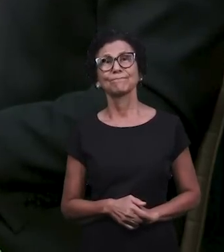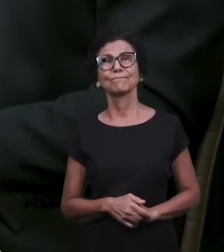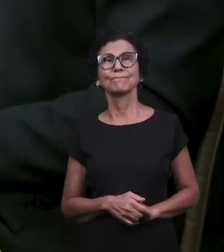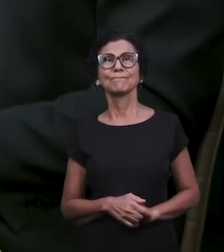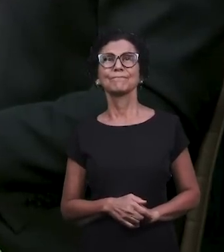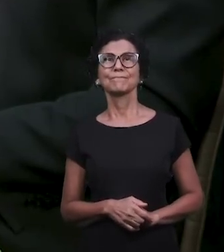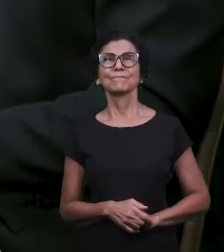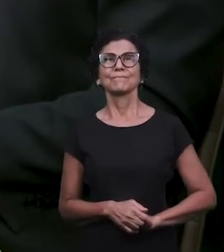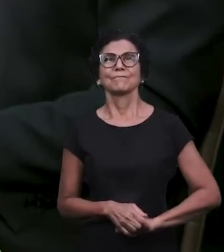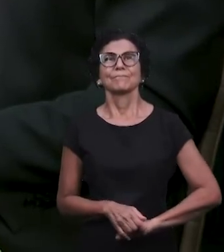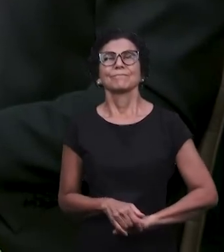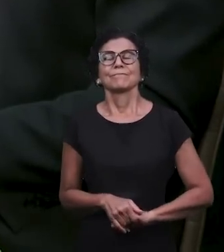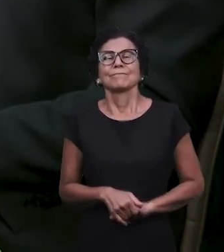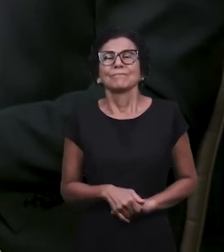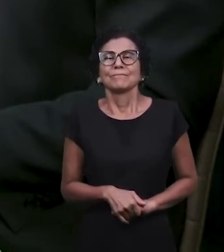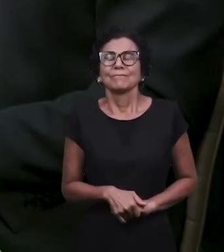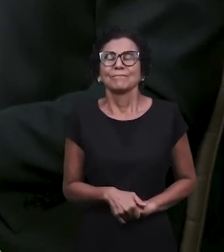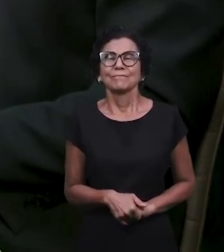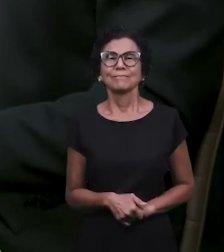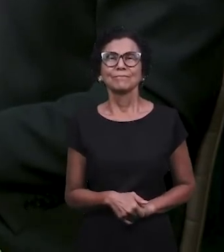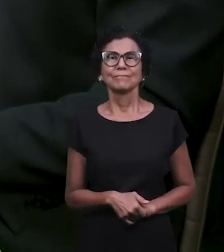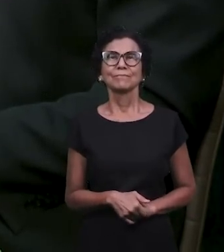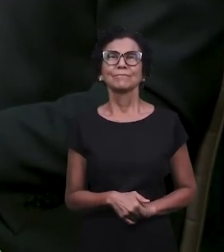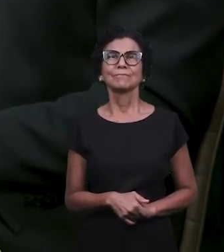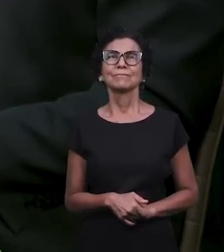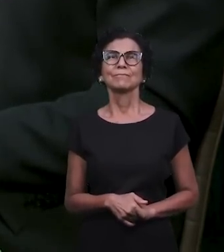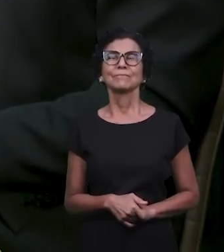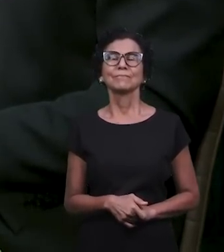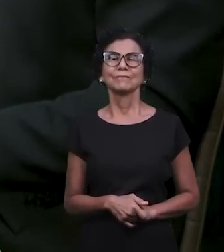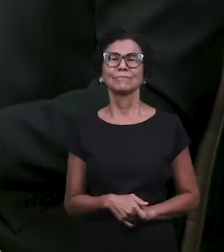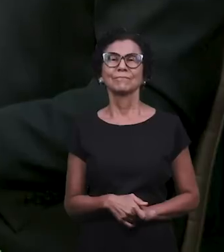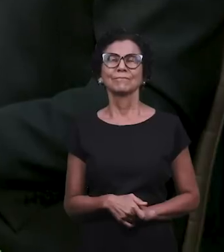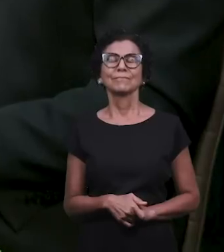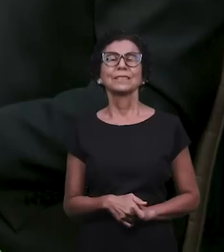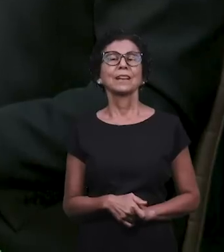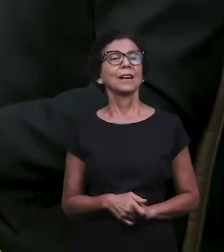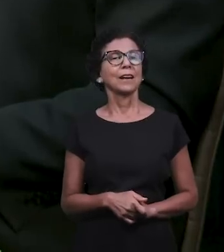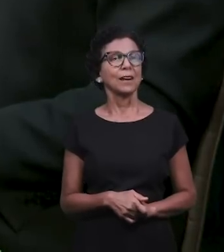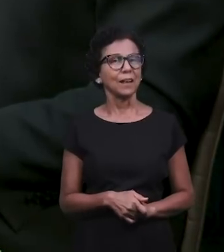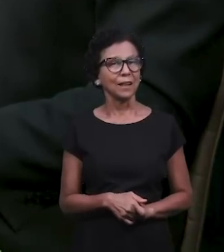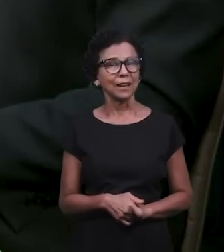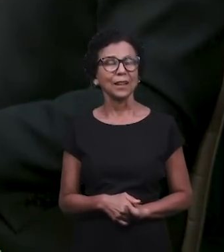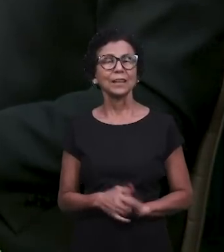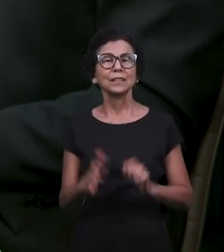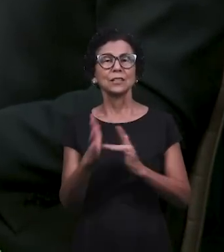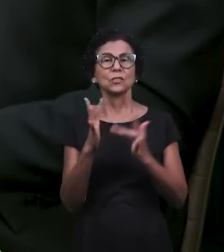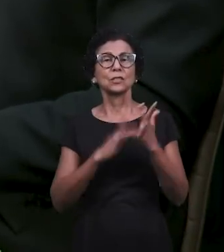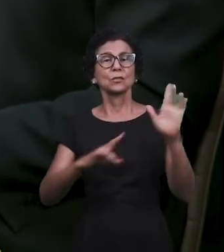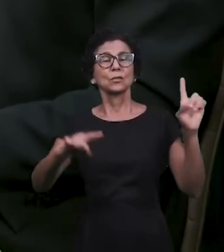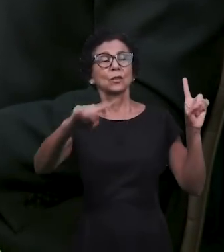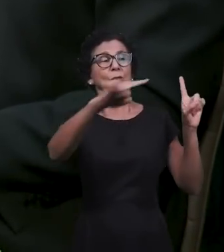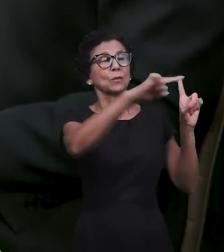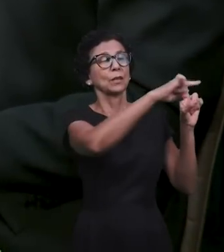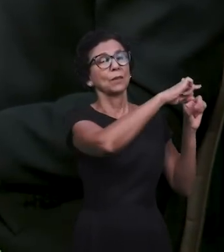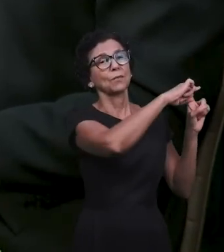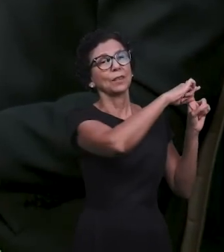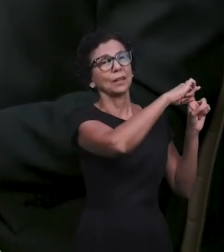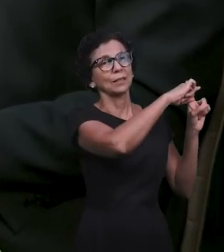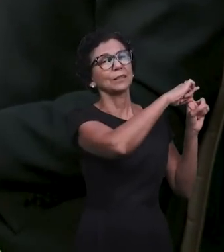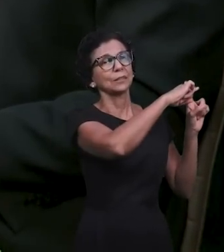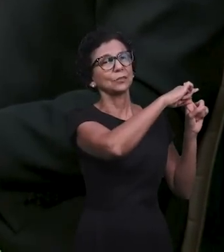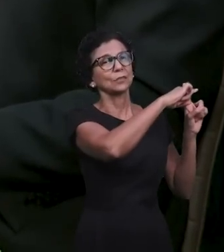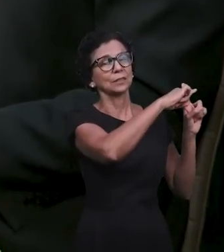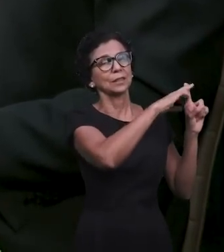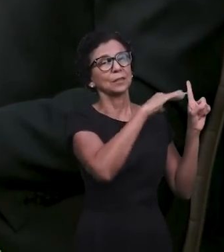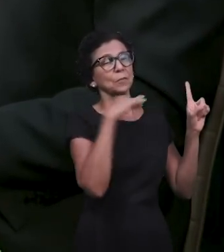aberta contra a impureza. Há uma fonte aberta no Calvário. Calvário, E uma coisa que a gente vê